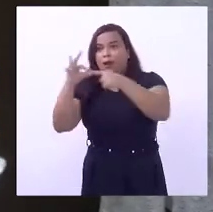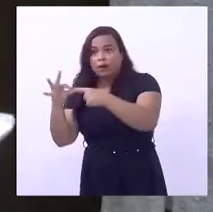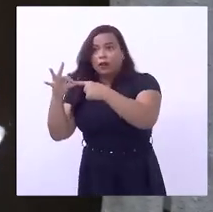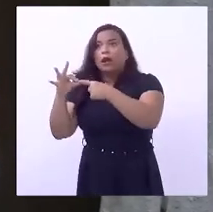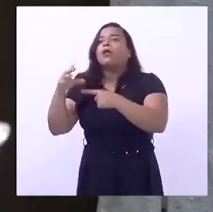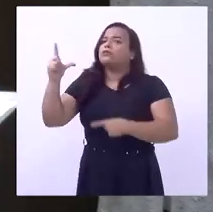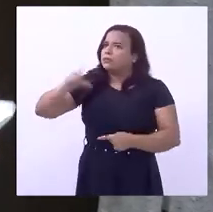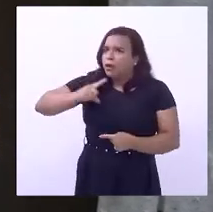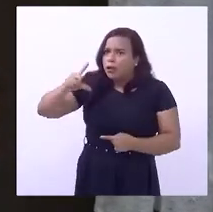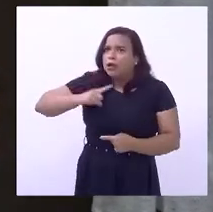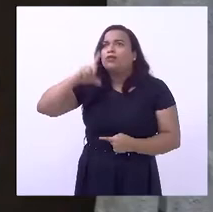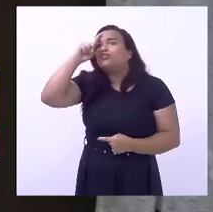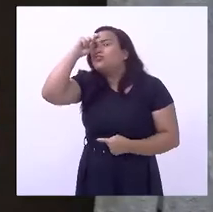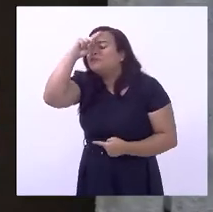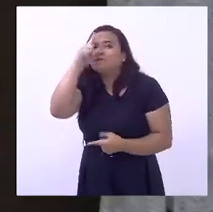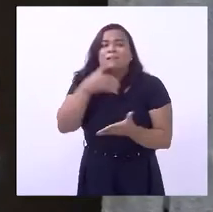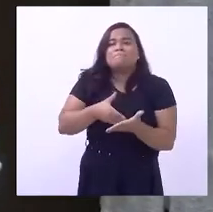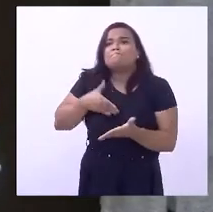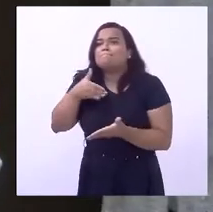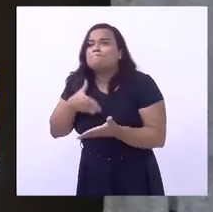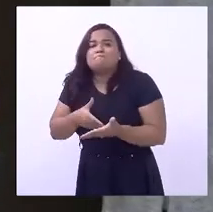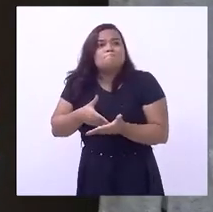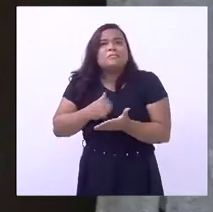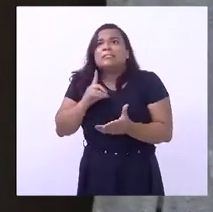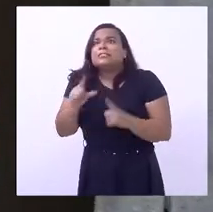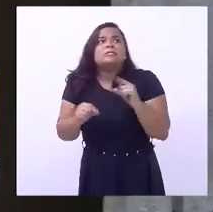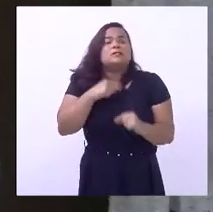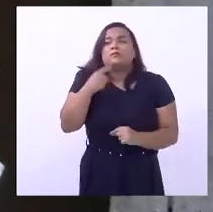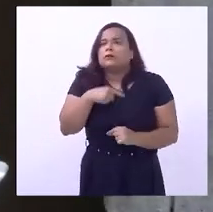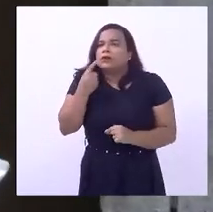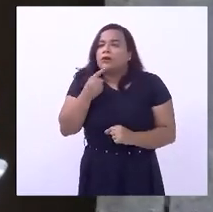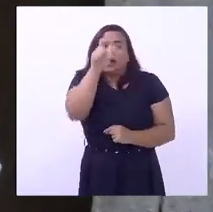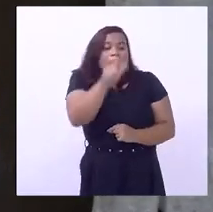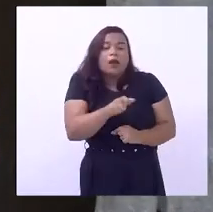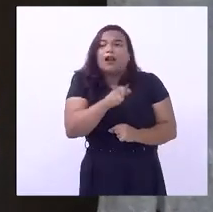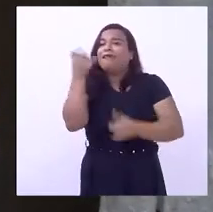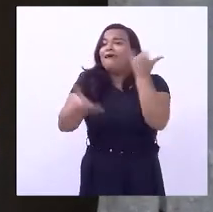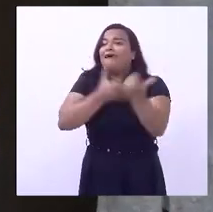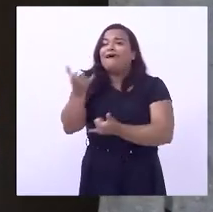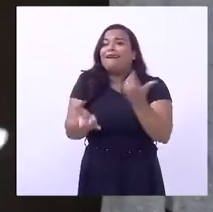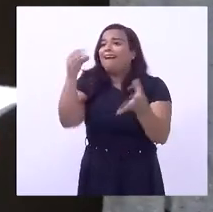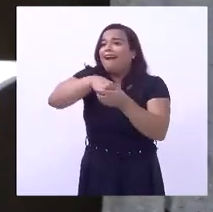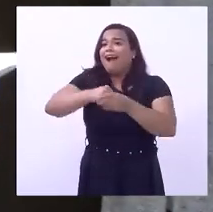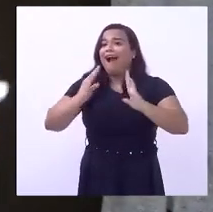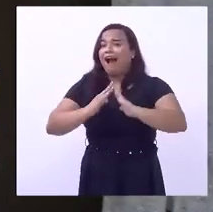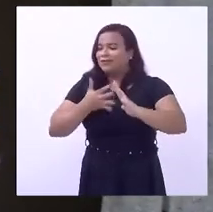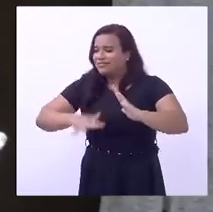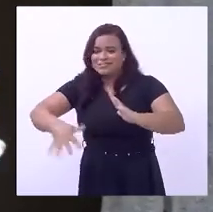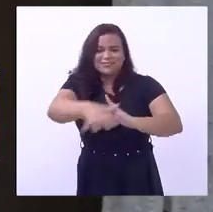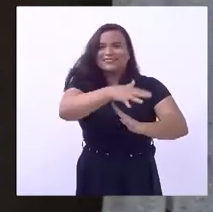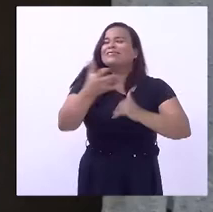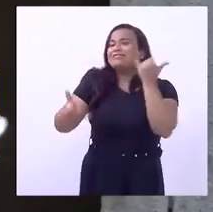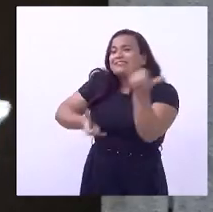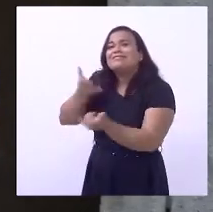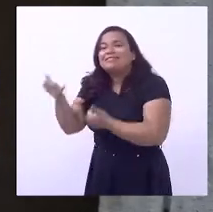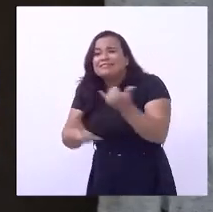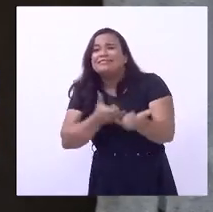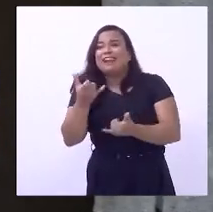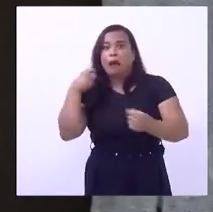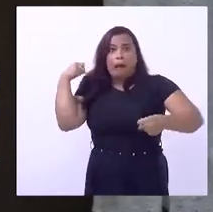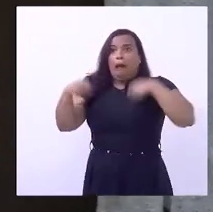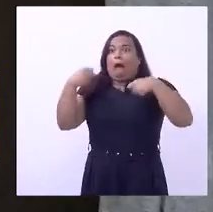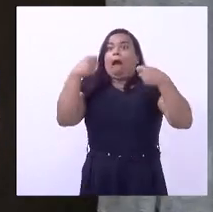tiveram e têm maior dificuldade, e esse jovem que brincava no quintal correu para dentro de casa e a sua casa